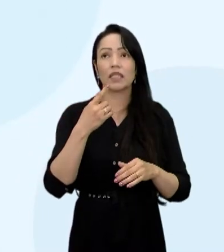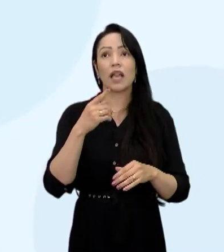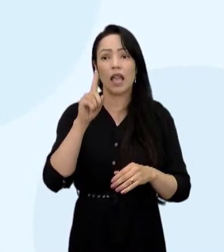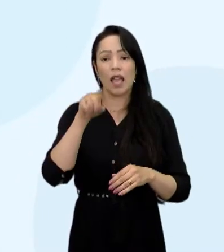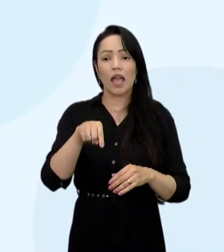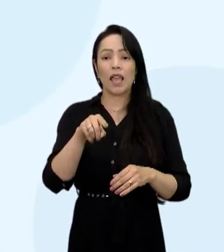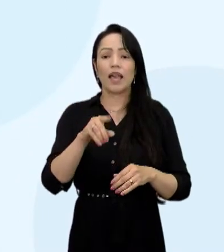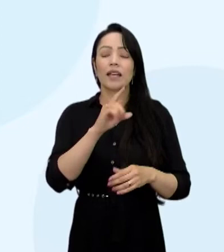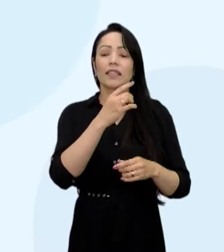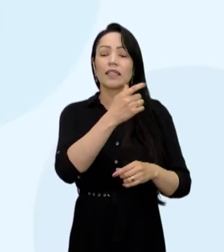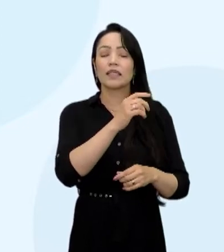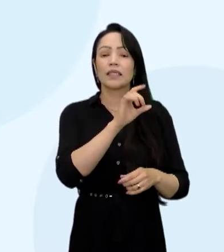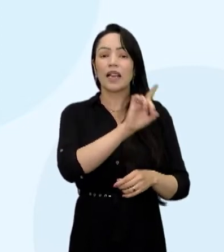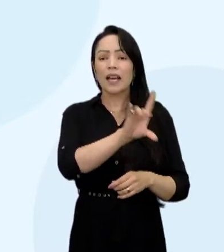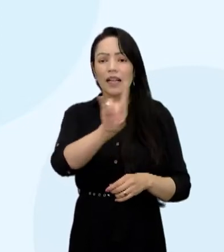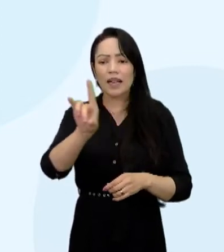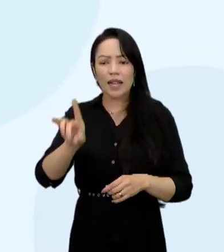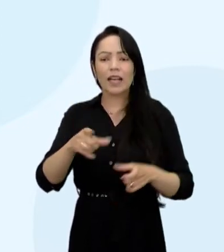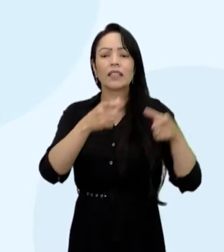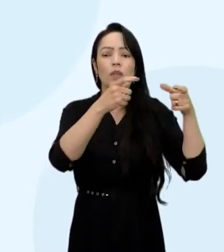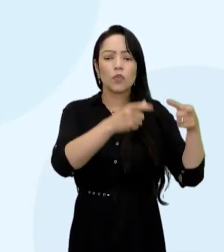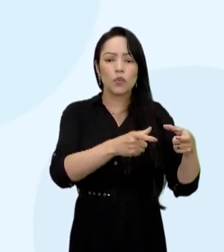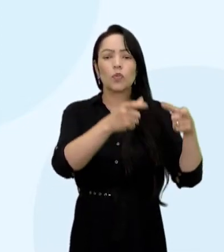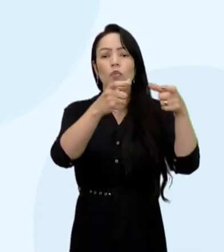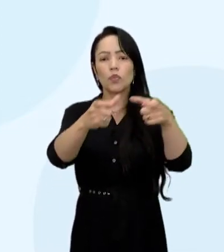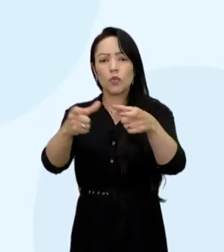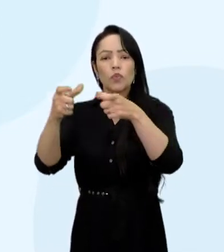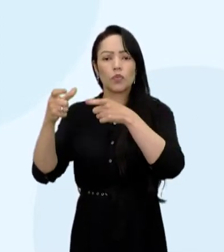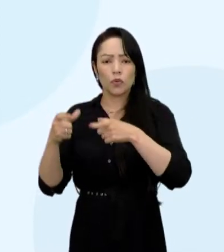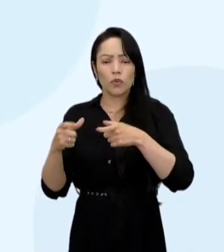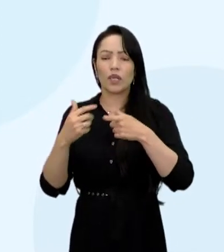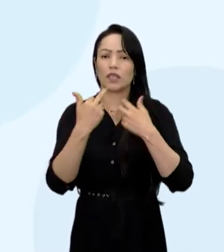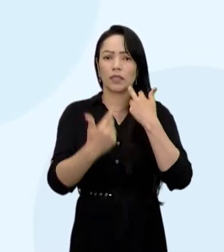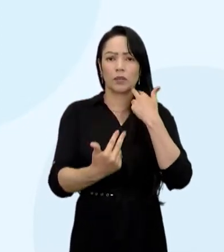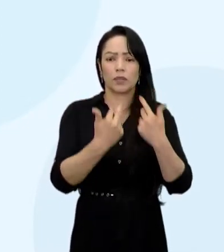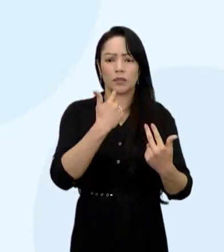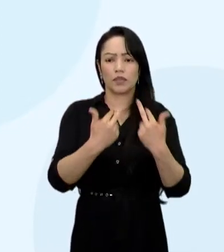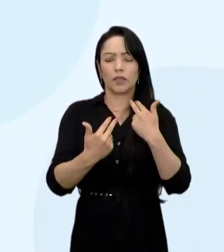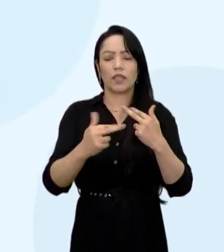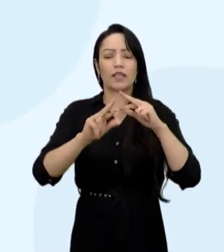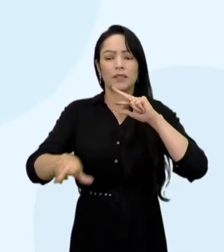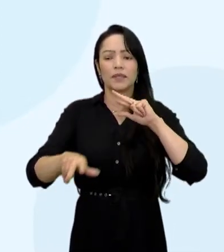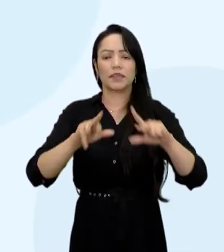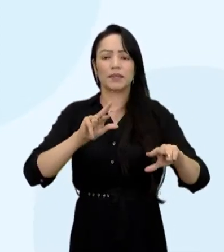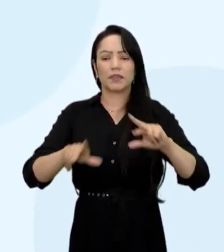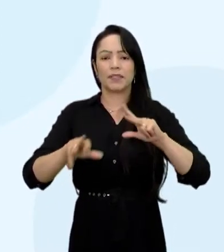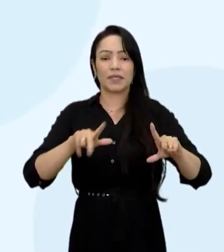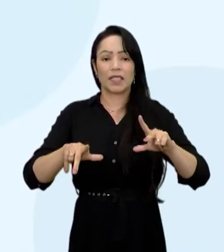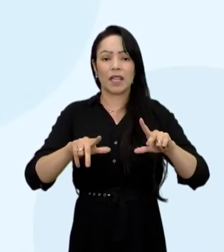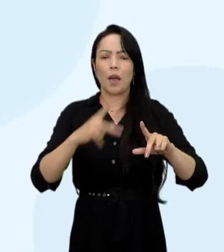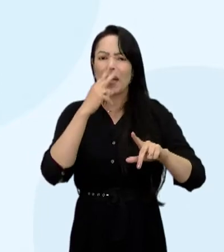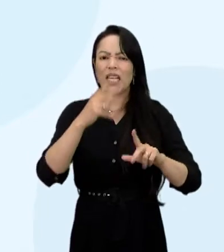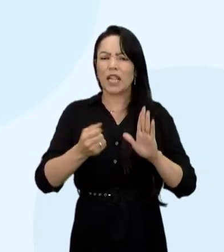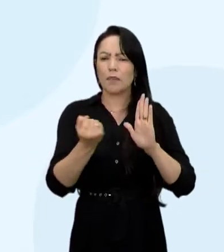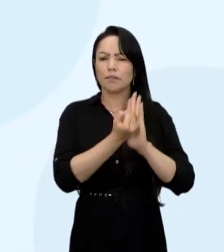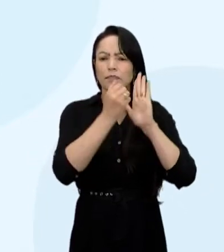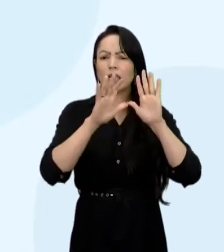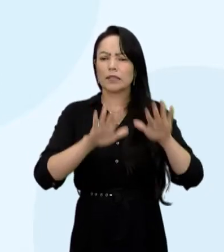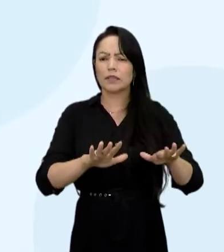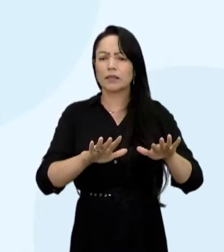ligada a cada região em que a língua é falada. A língua varia de região para região. Essas marcas linguísticas